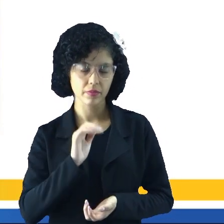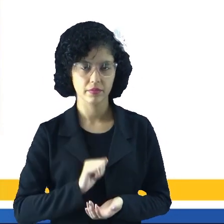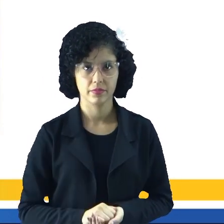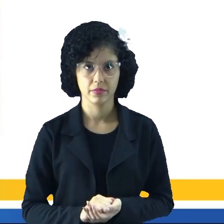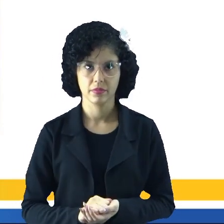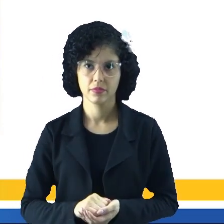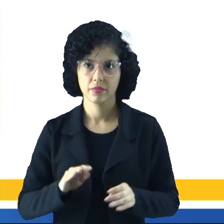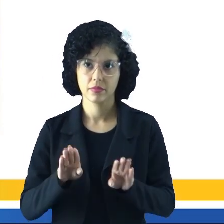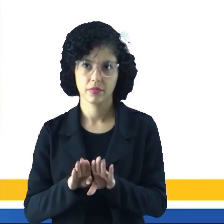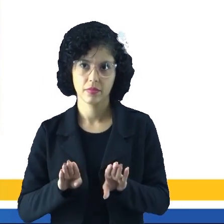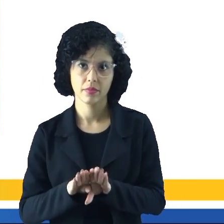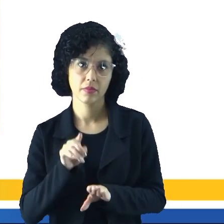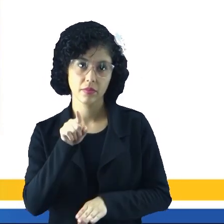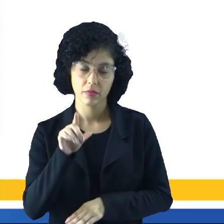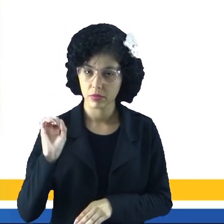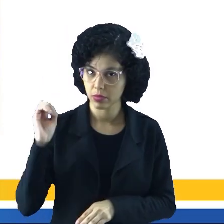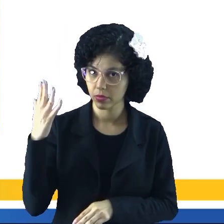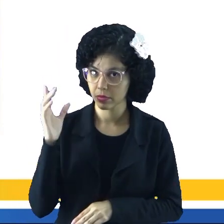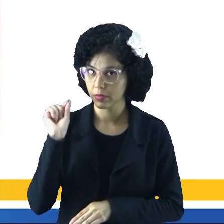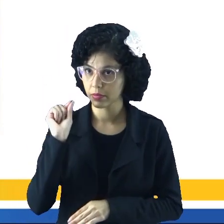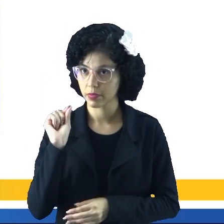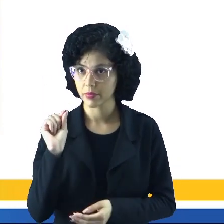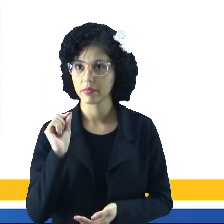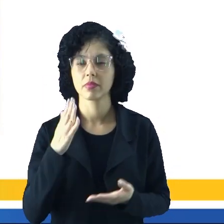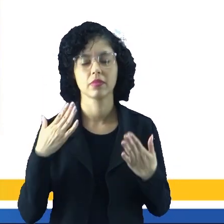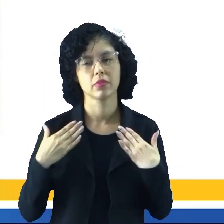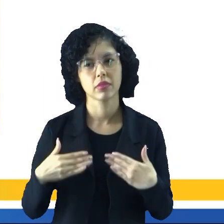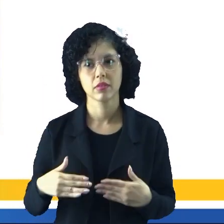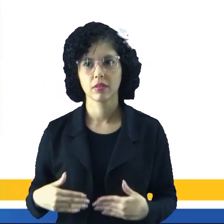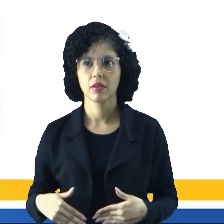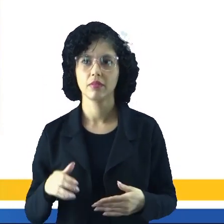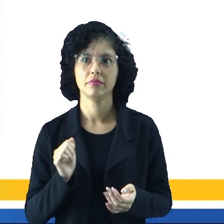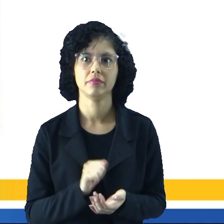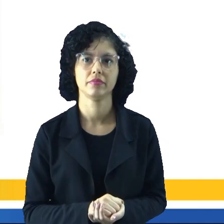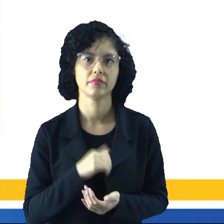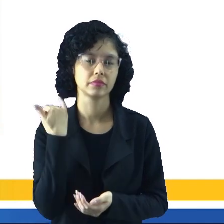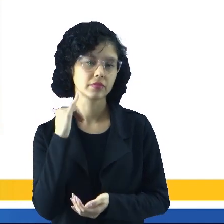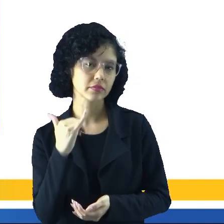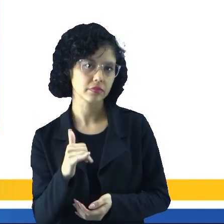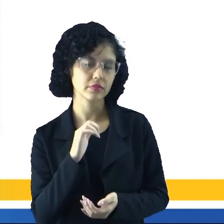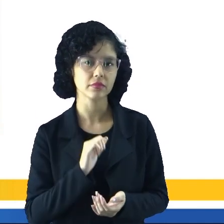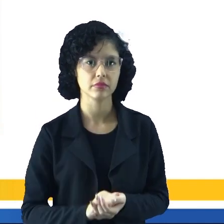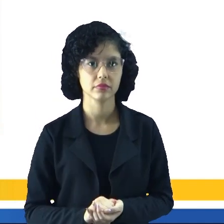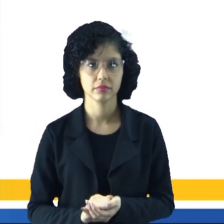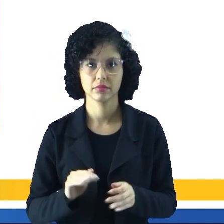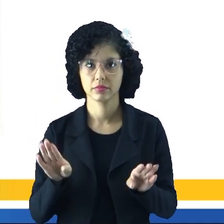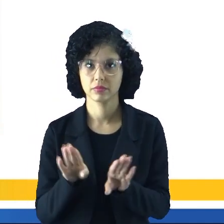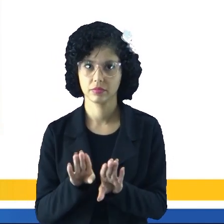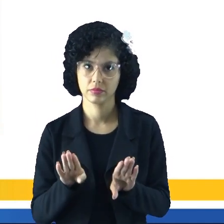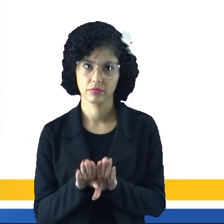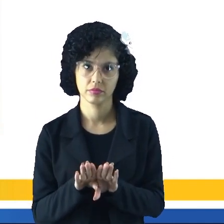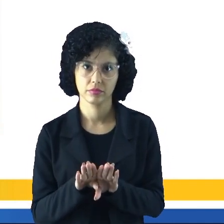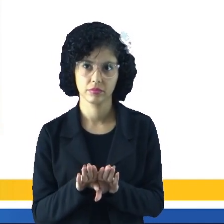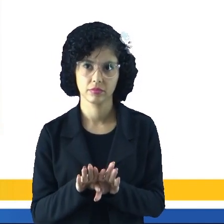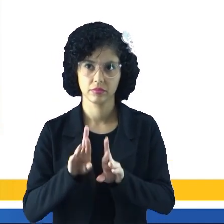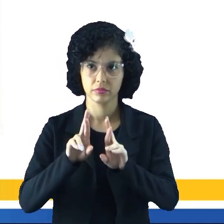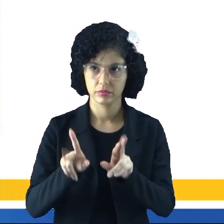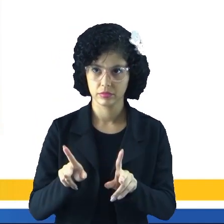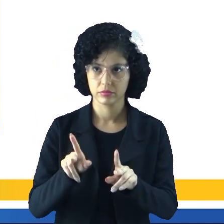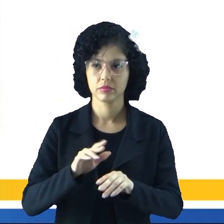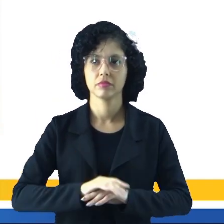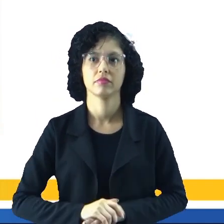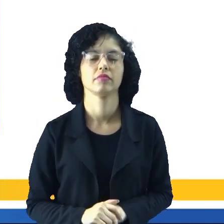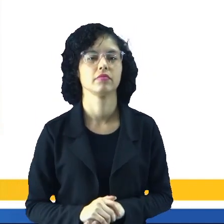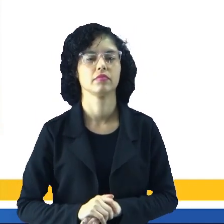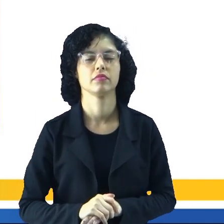induzido. Nesse caso, anotem aí, os corpos no final da eletrização vão ficar com sinais de cargas